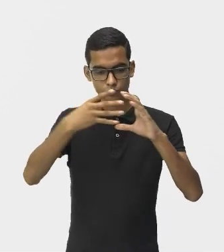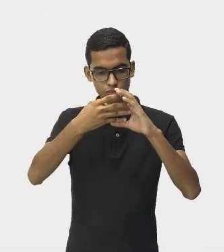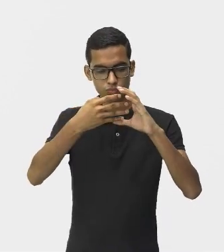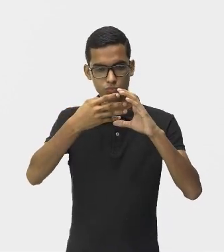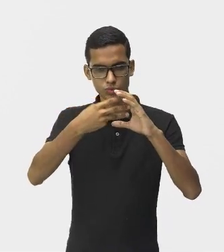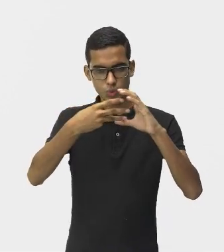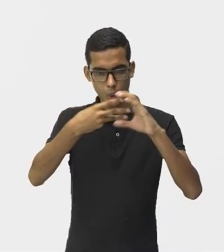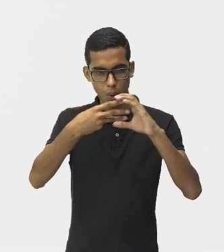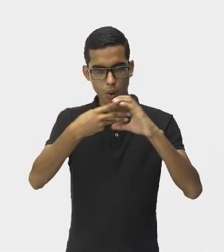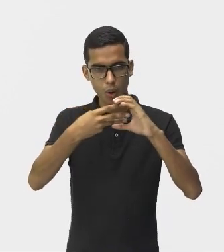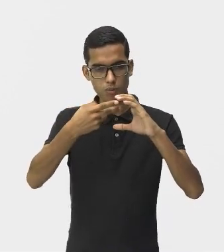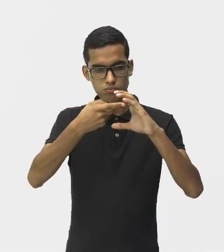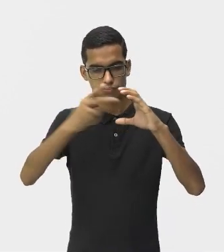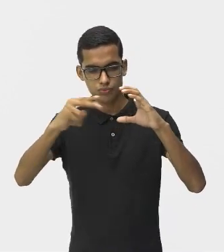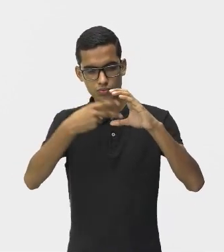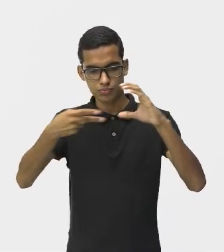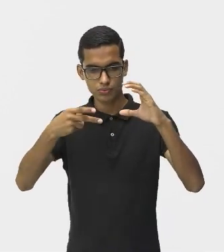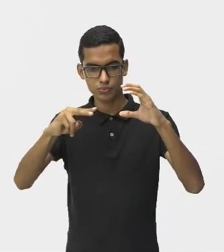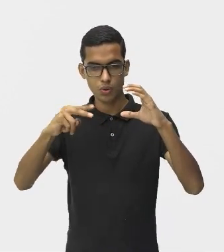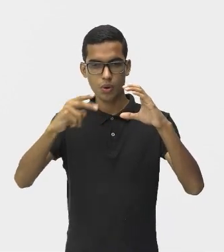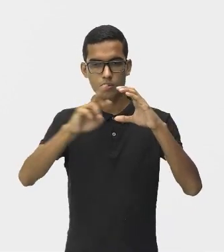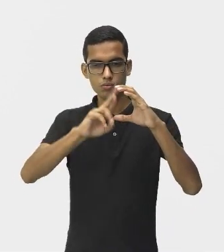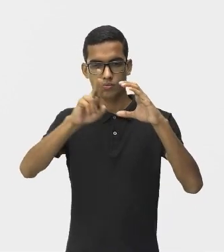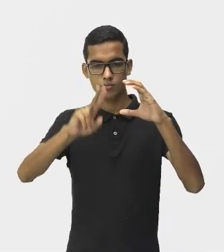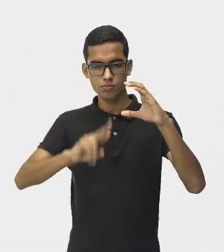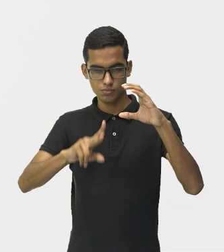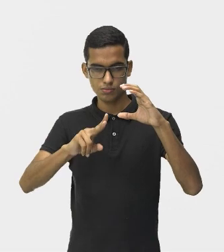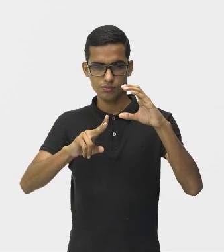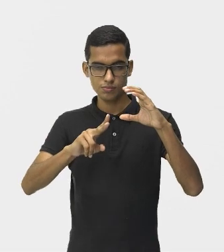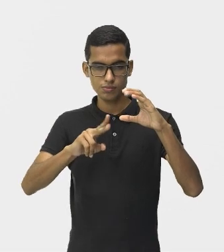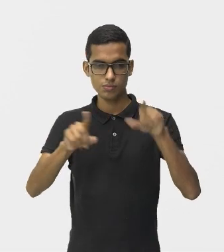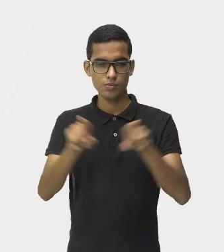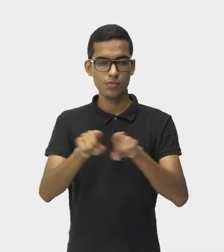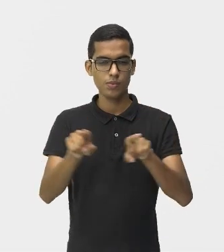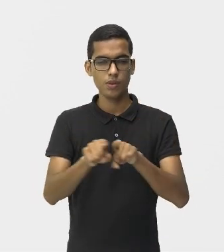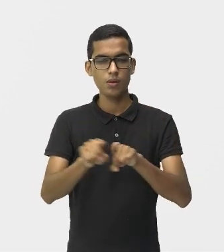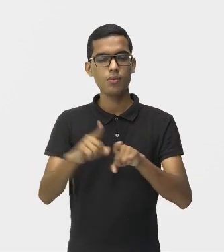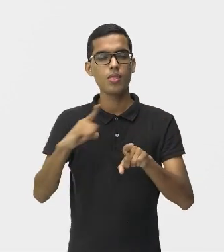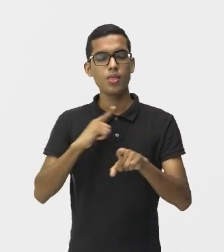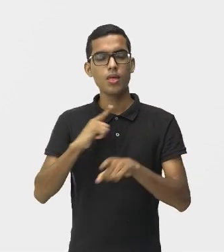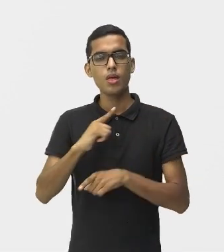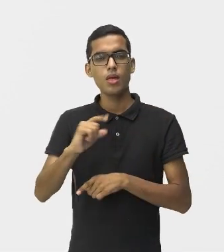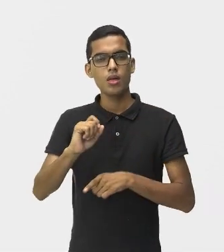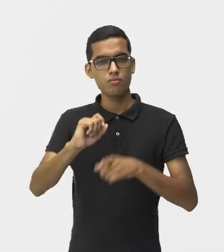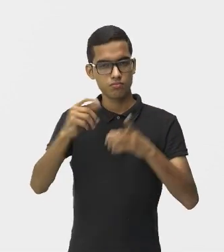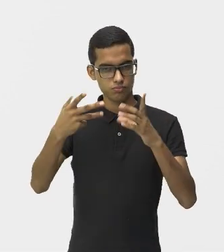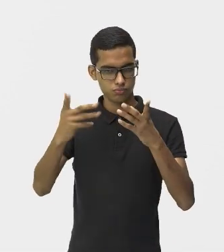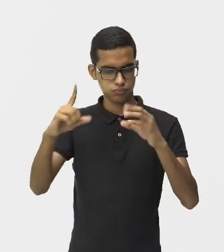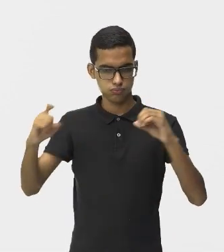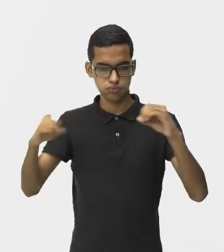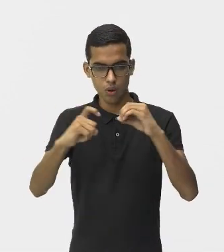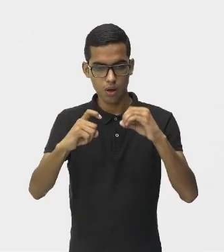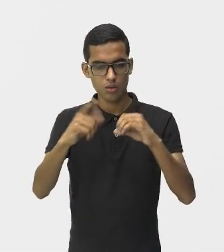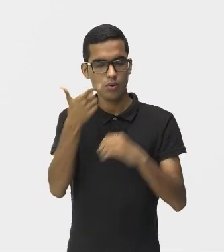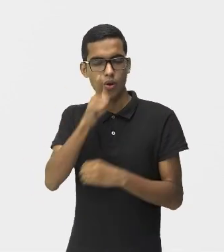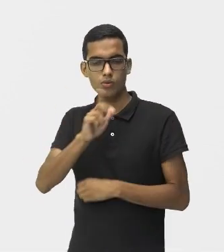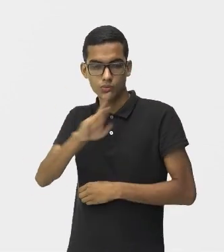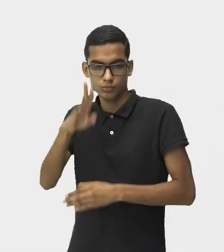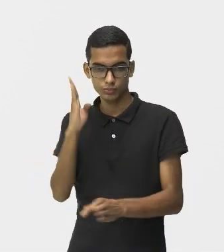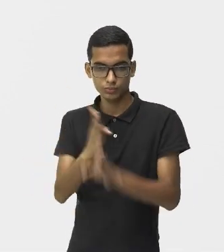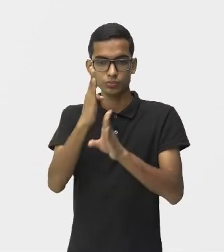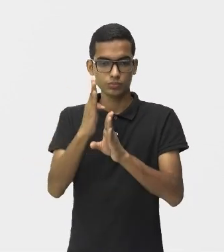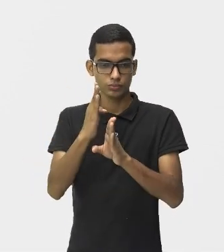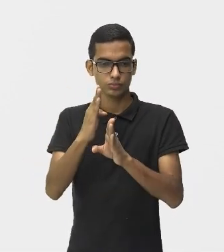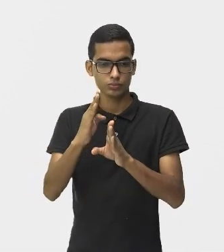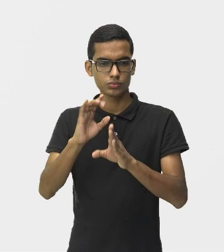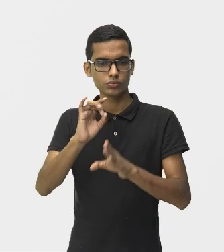dobro dos gametas, também chamadas de diploides ou 2 N's. Assim, para a gente conseguir o resultado dessa questão,